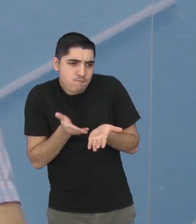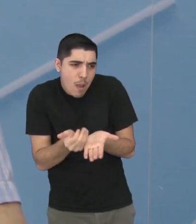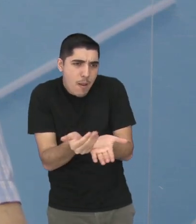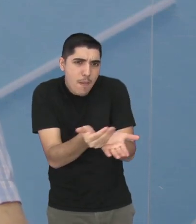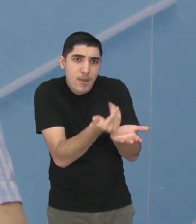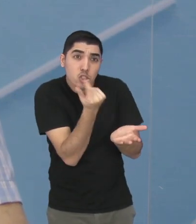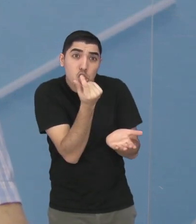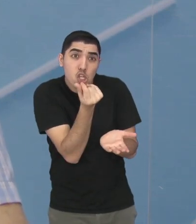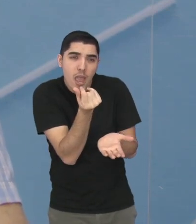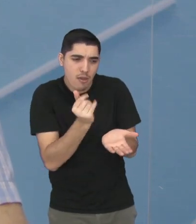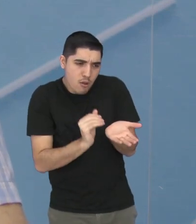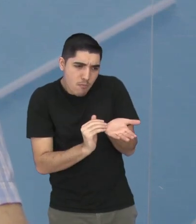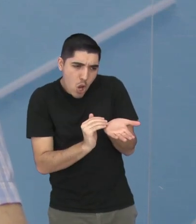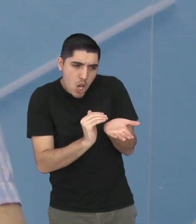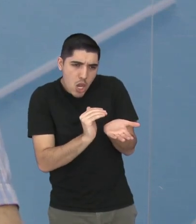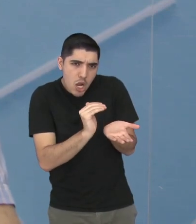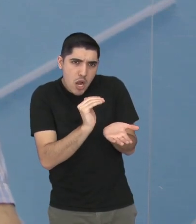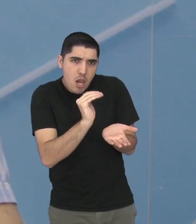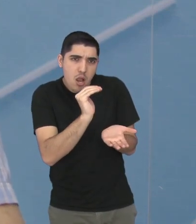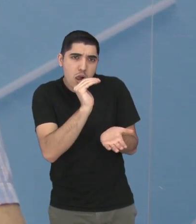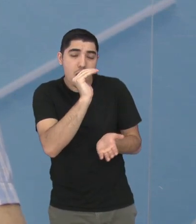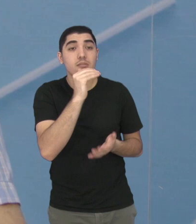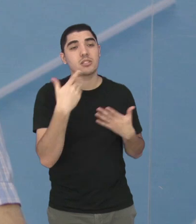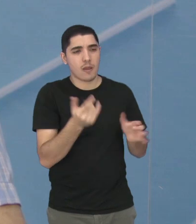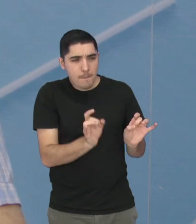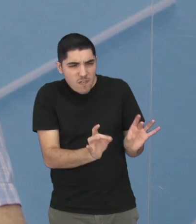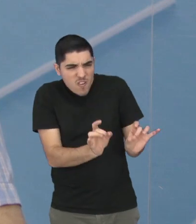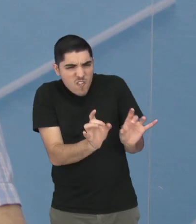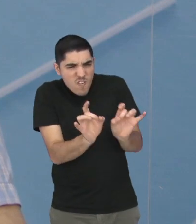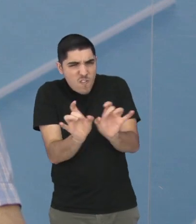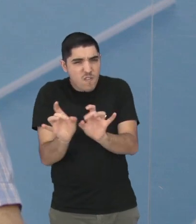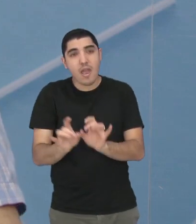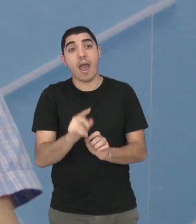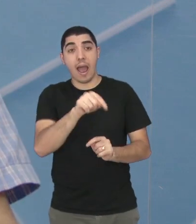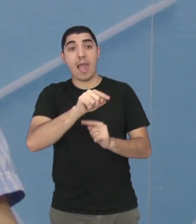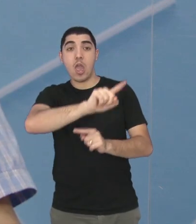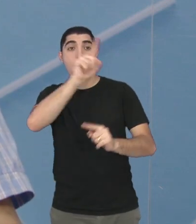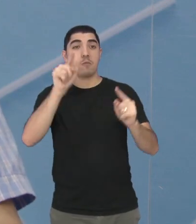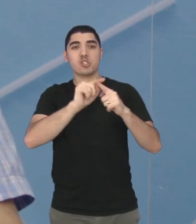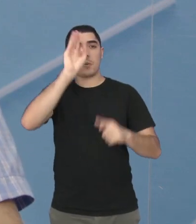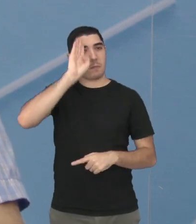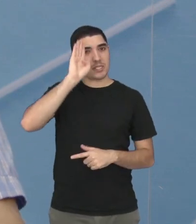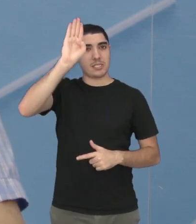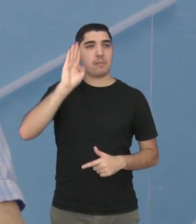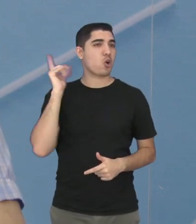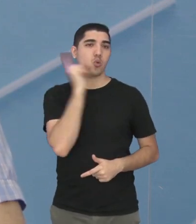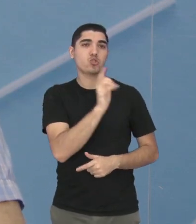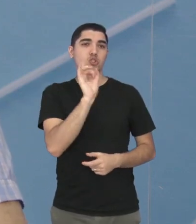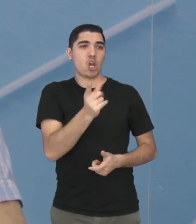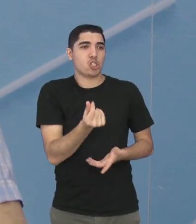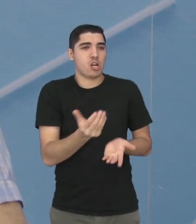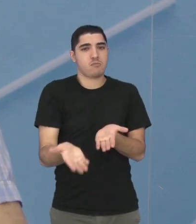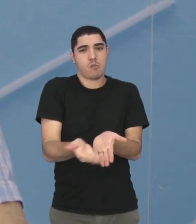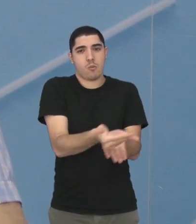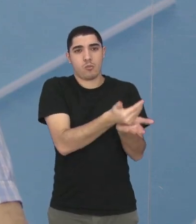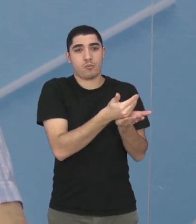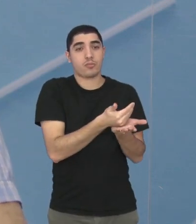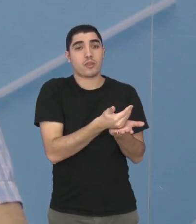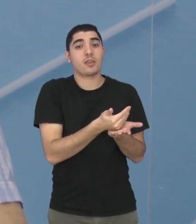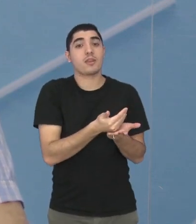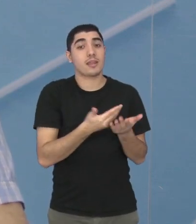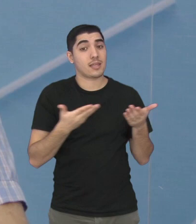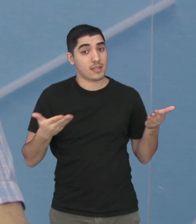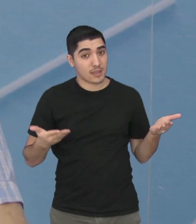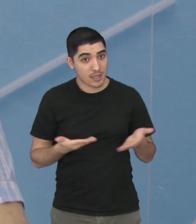ganhar, essa forma de ganhar ela se tornou assim, praticamente um objetivo estratégico, só ganhar. Que isso está mudando, está